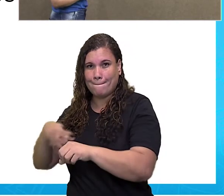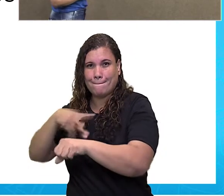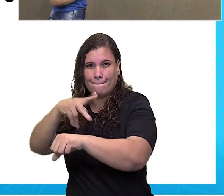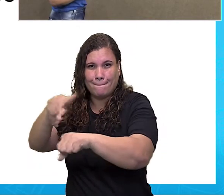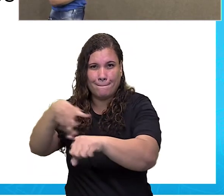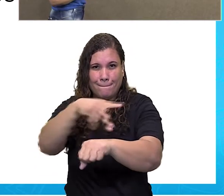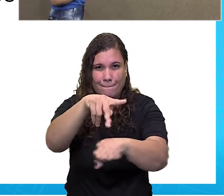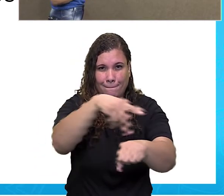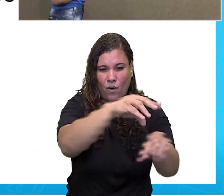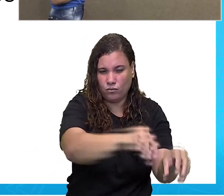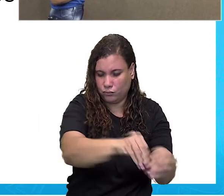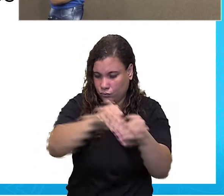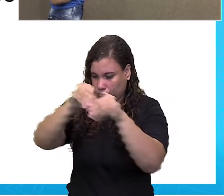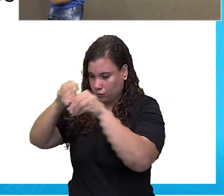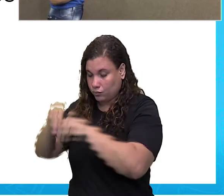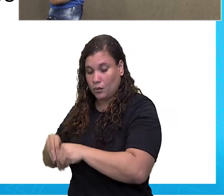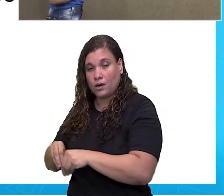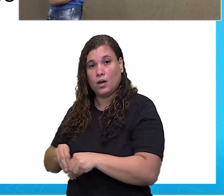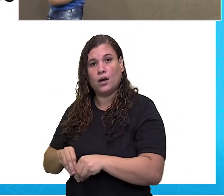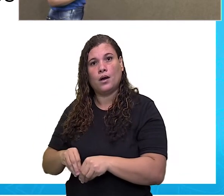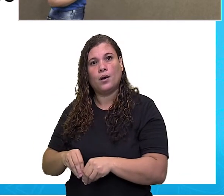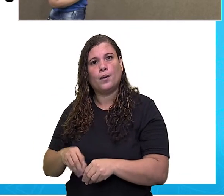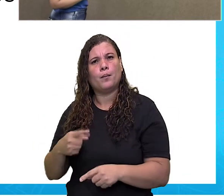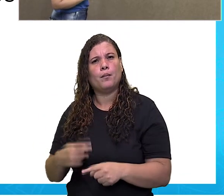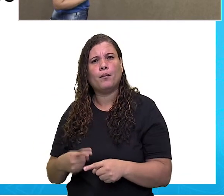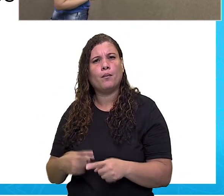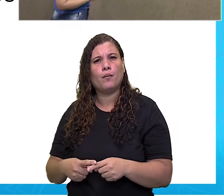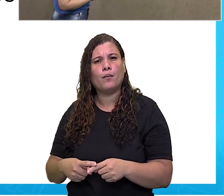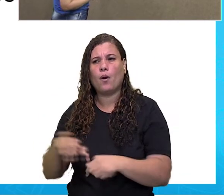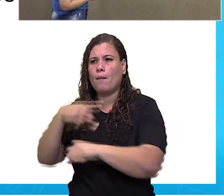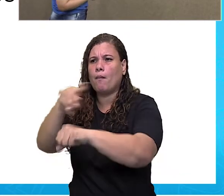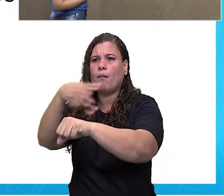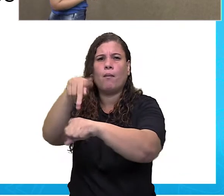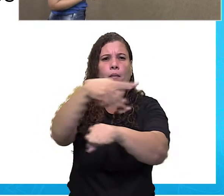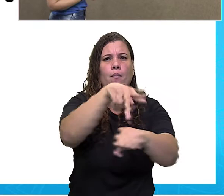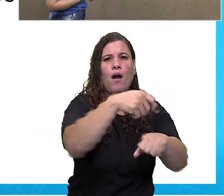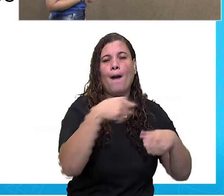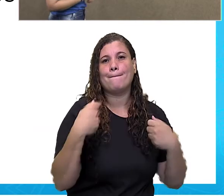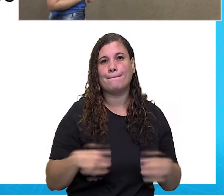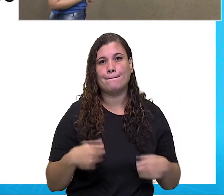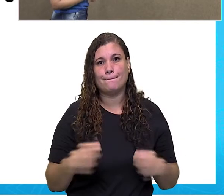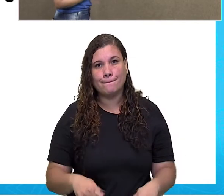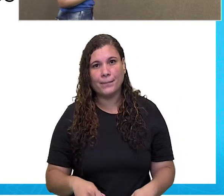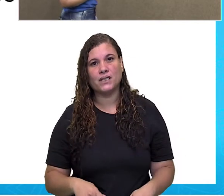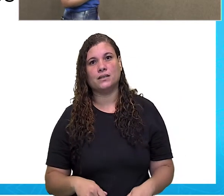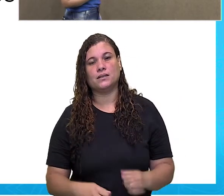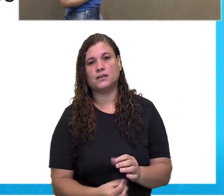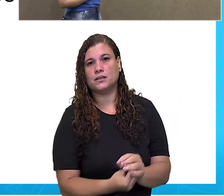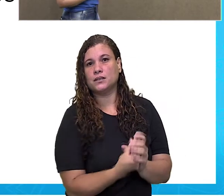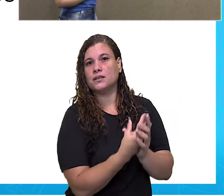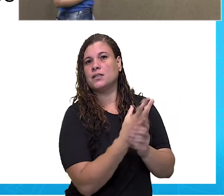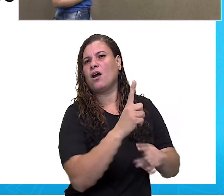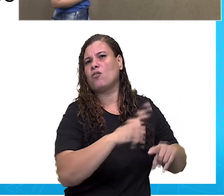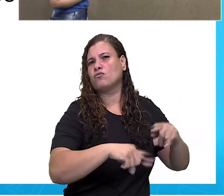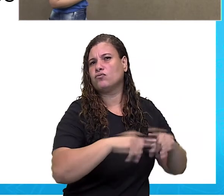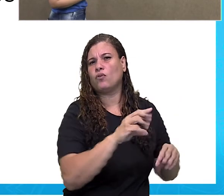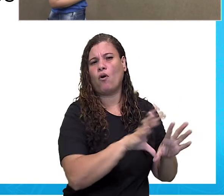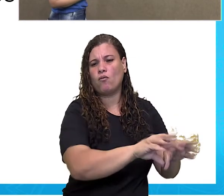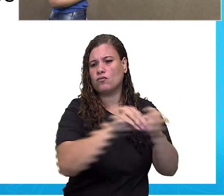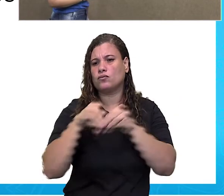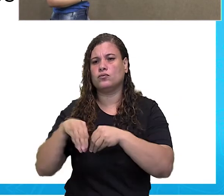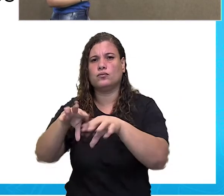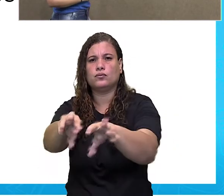comércio exterior no Brasil, atendendo a indústria mecânica, de materiais de